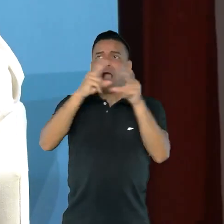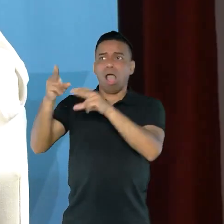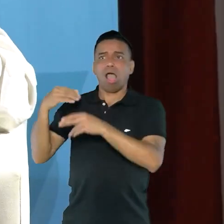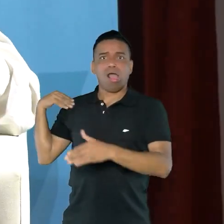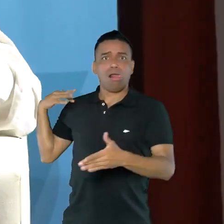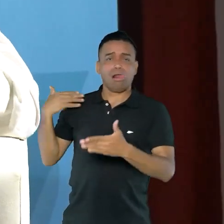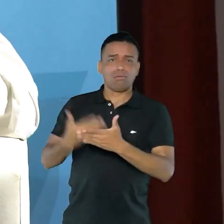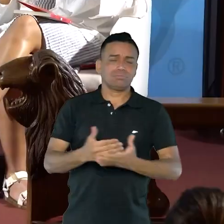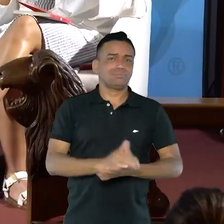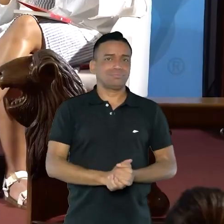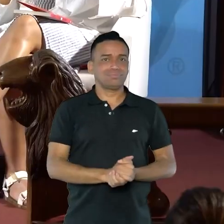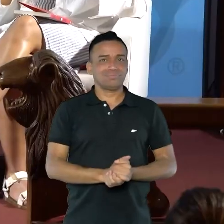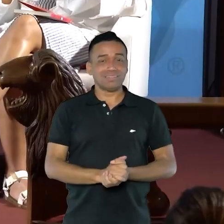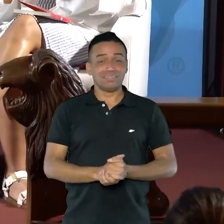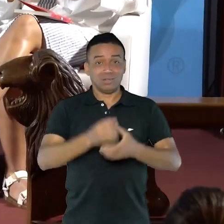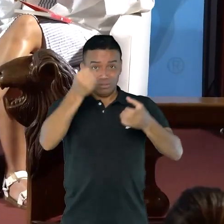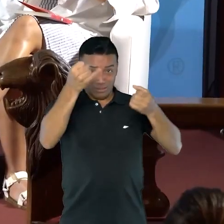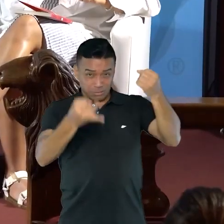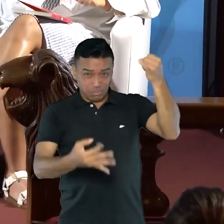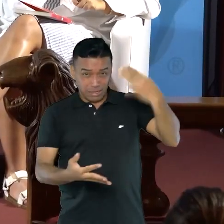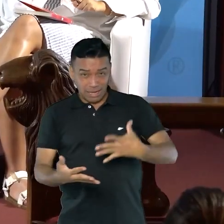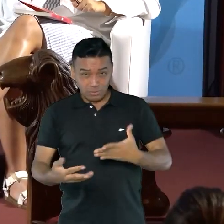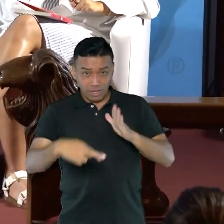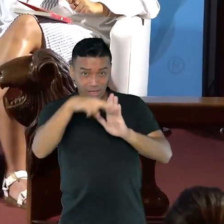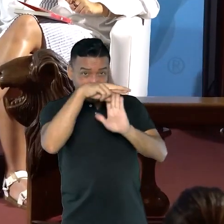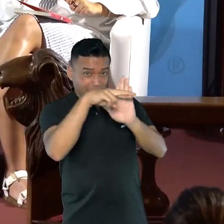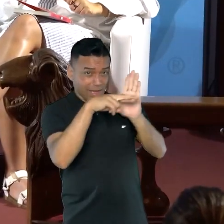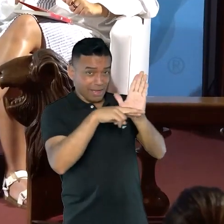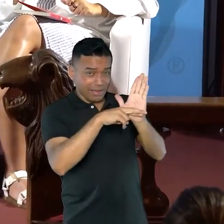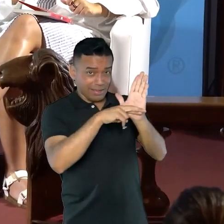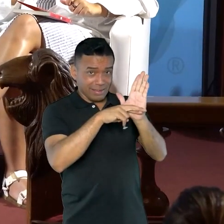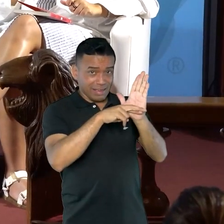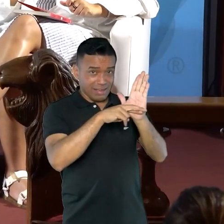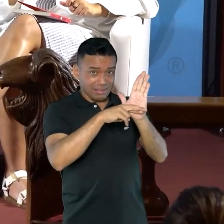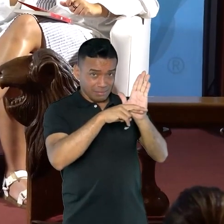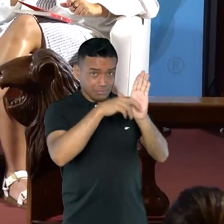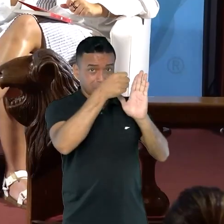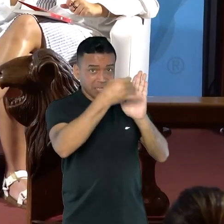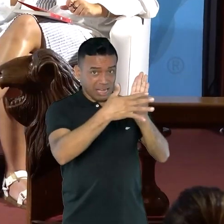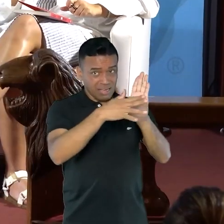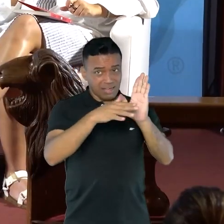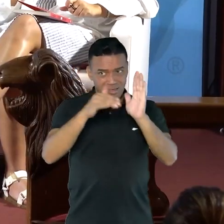explicado, é muito mais a norma do que a desobediência dela, né? Então,